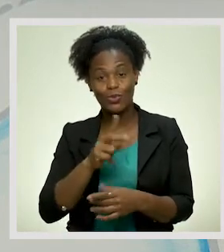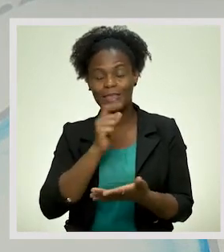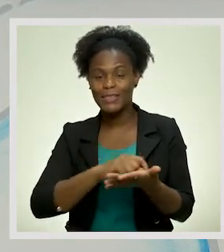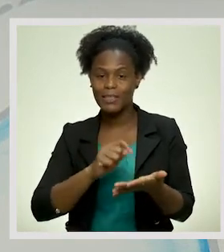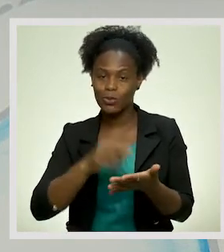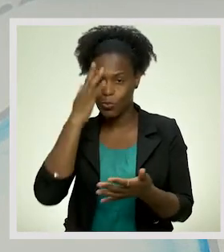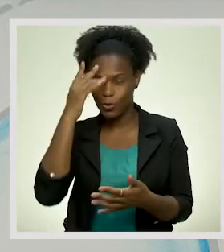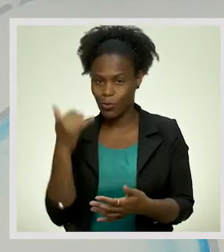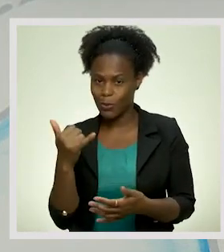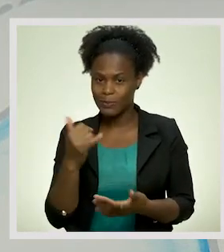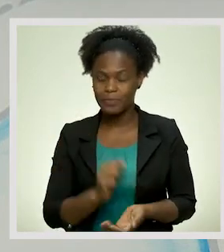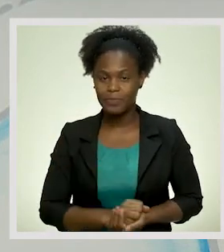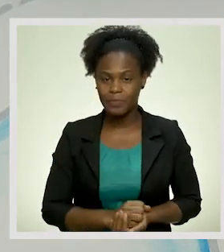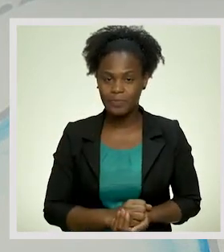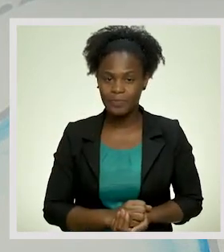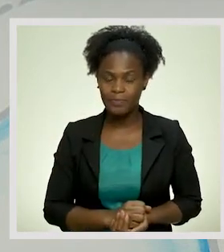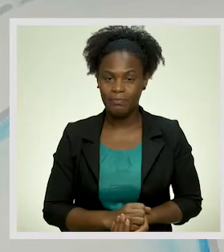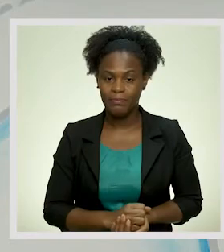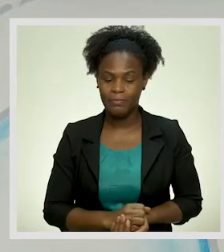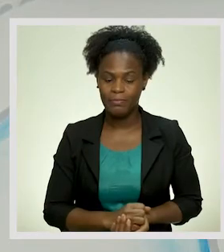para o segundo exercício,